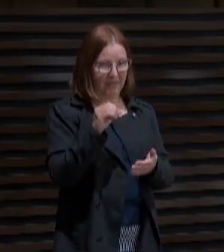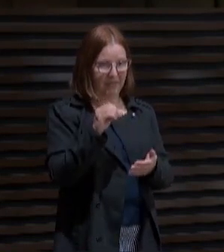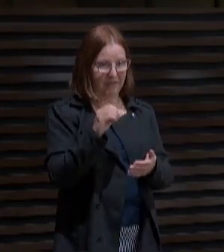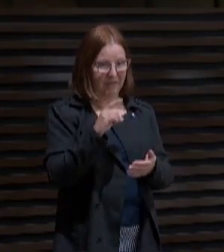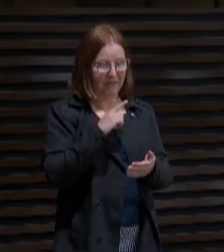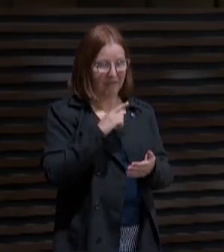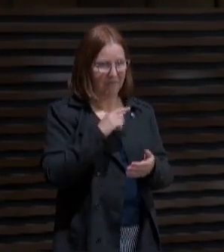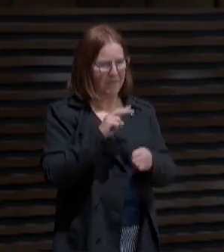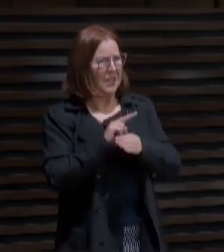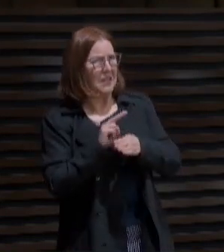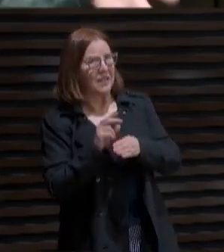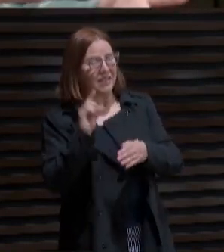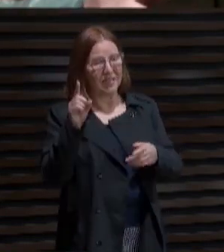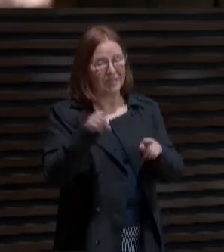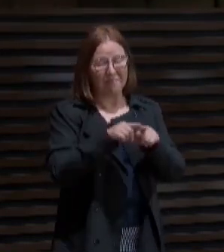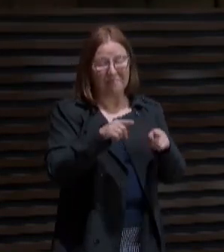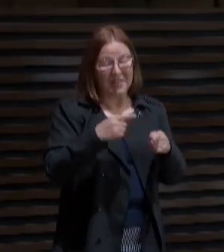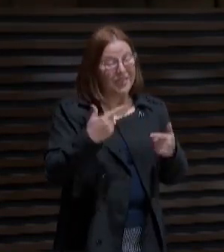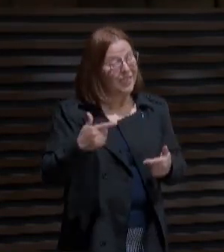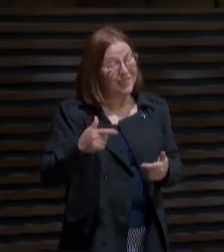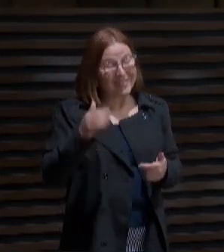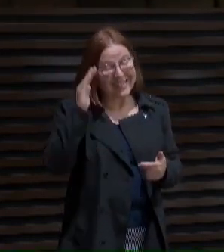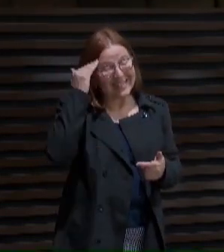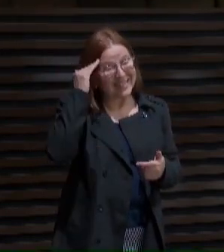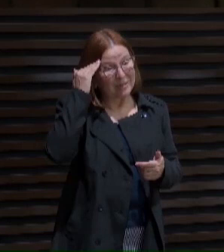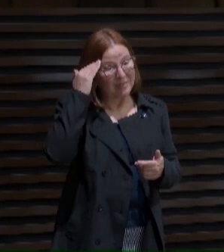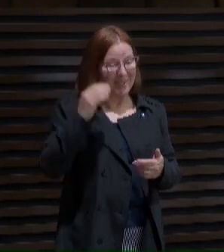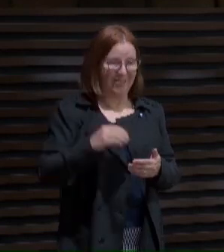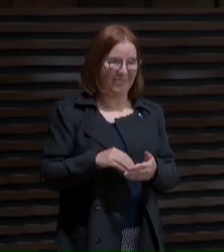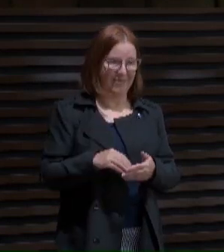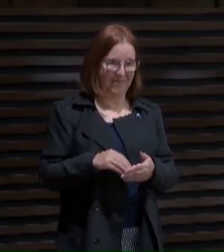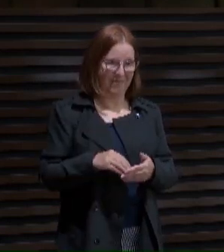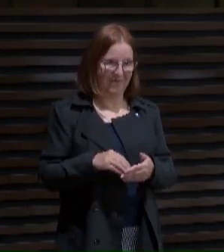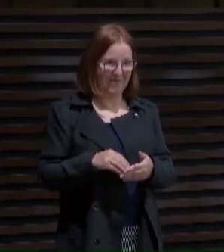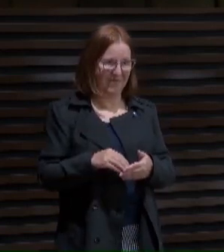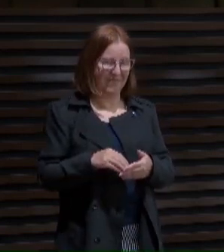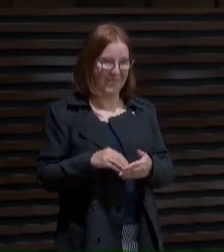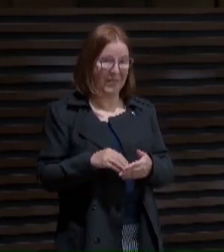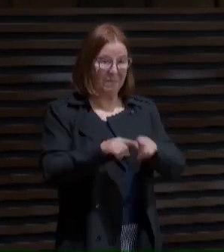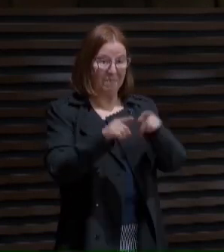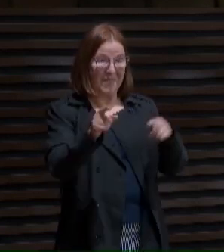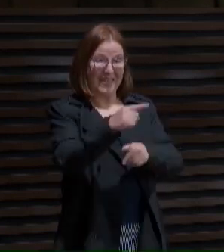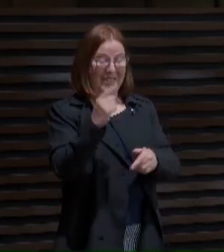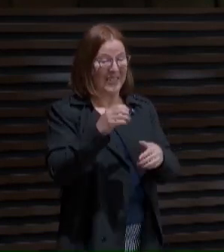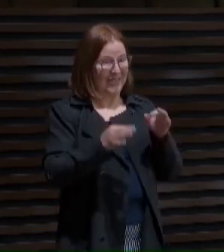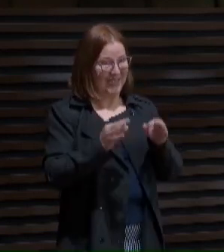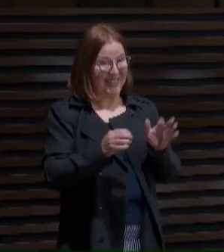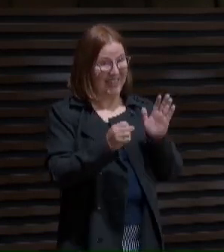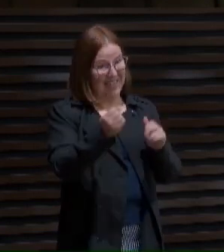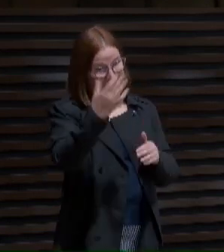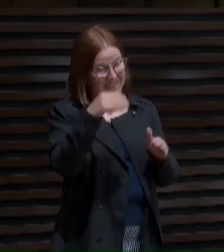nenhum. Fica tentando estabelecer a sua própria justiça, quando a nossa justiça foi revelada em Cristo. E aí no